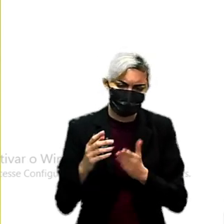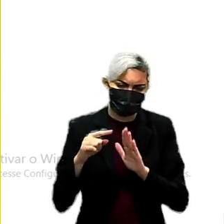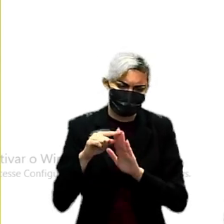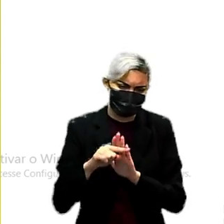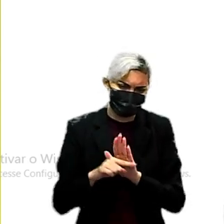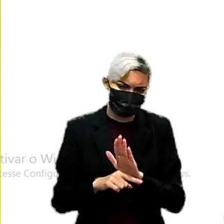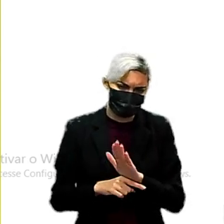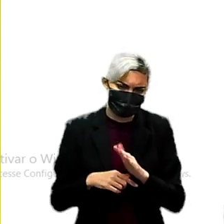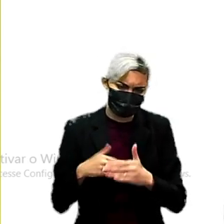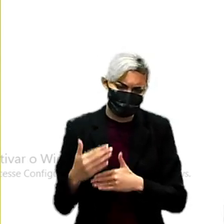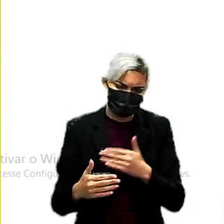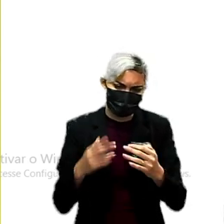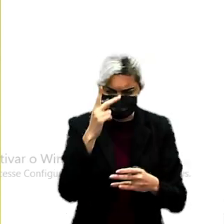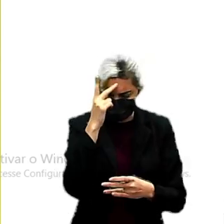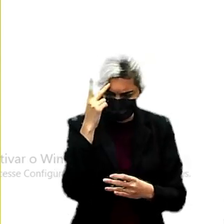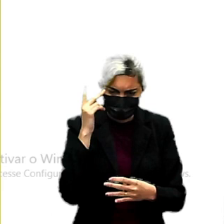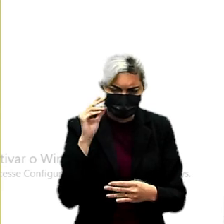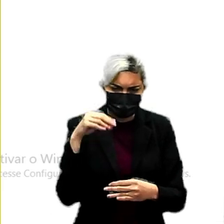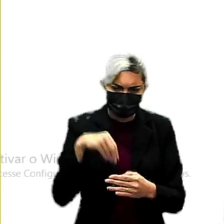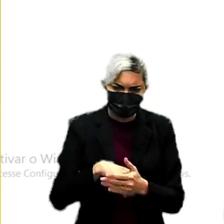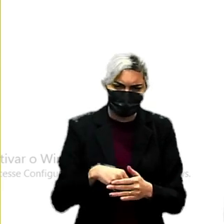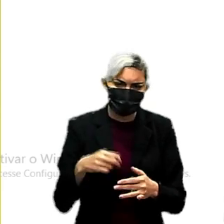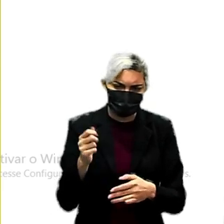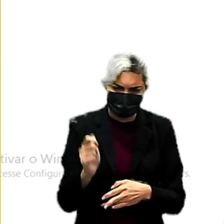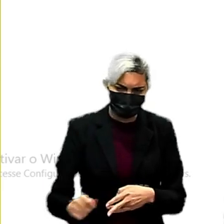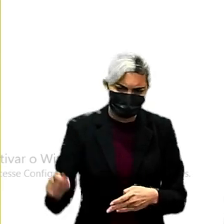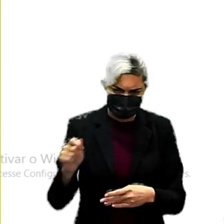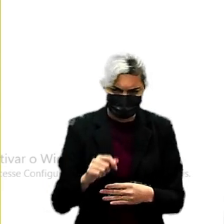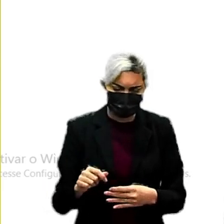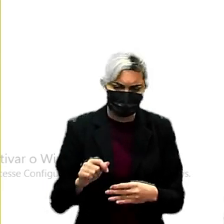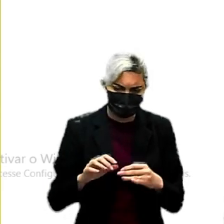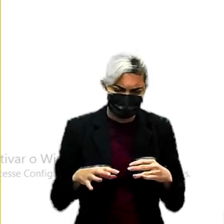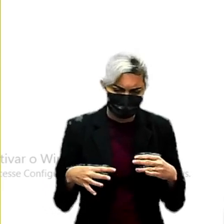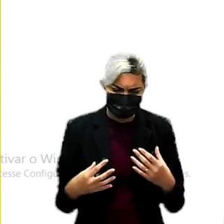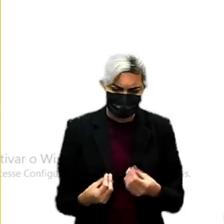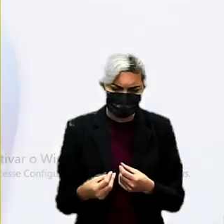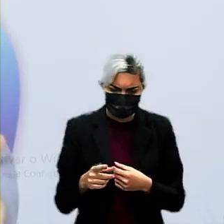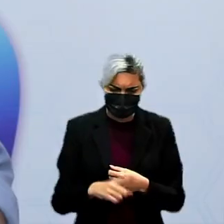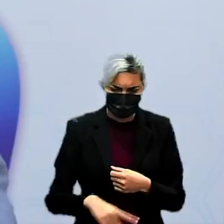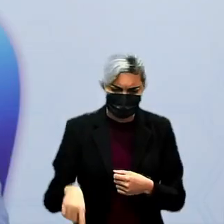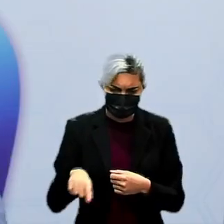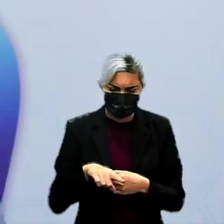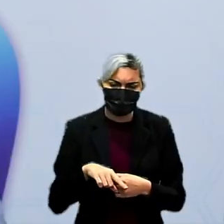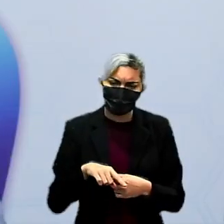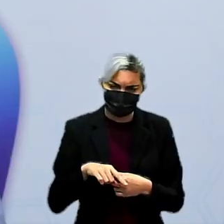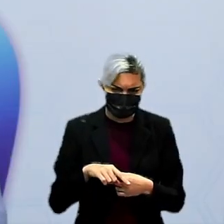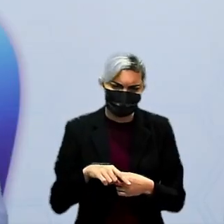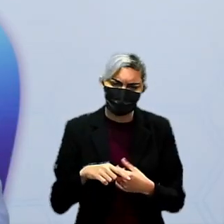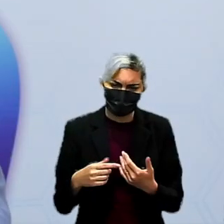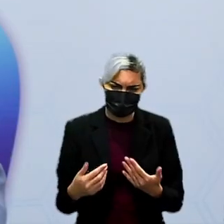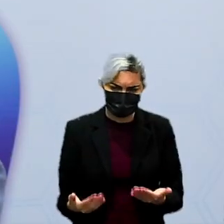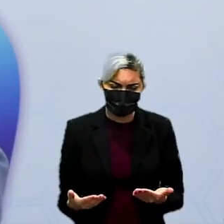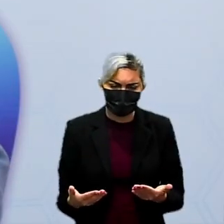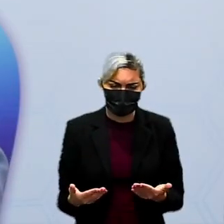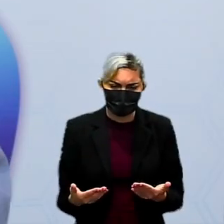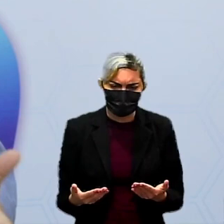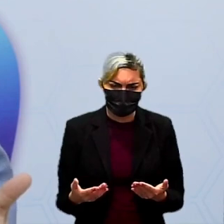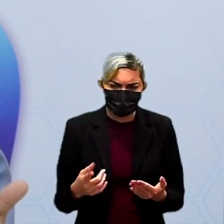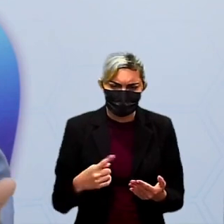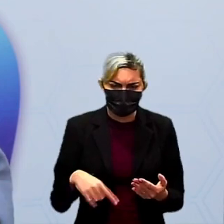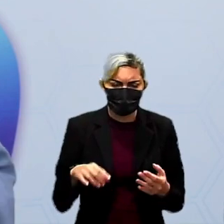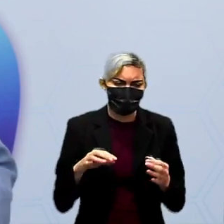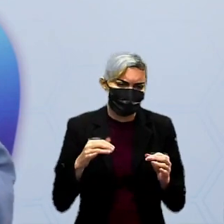de desenvolvimento de pessoas dentro das organizações, né? Todos nós, indubitavelmente, né,